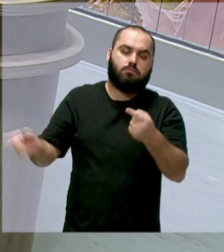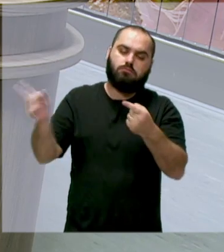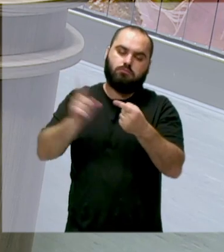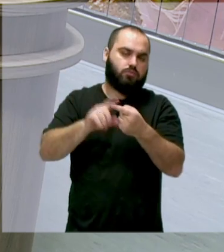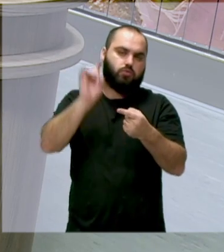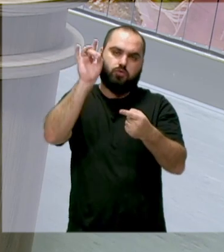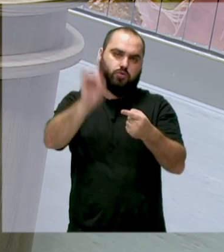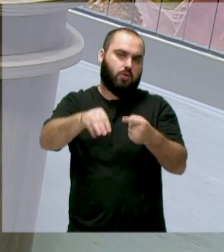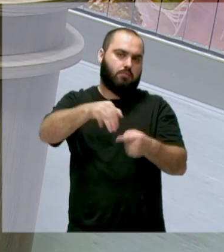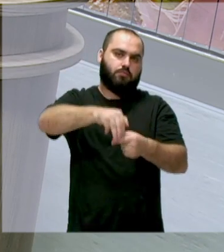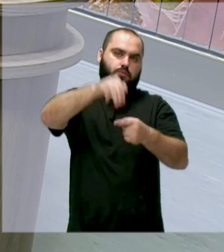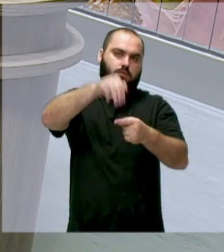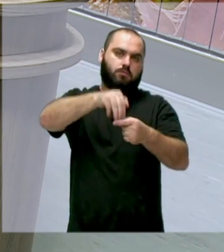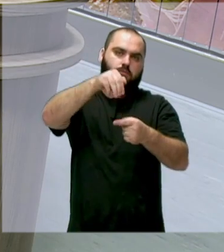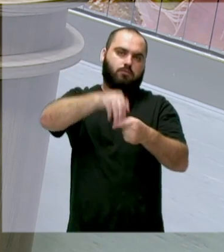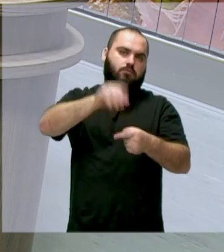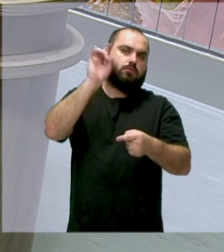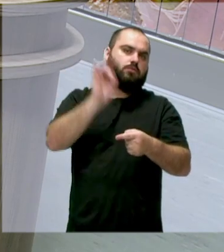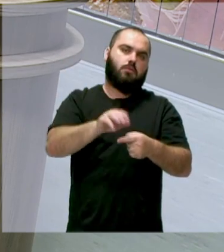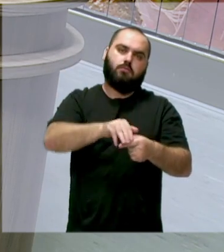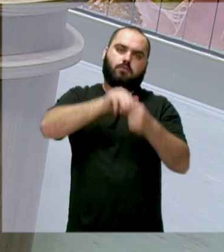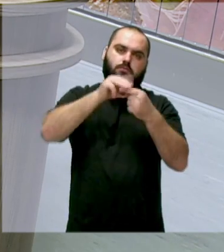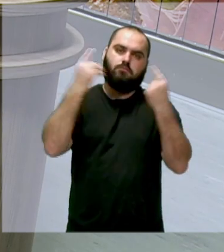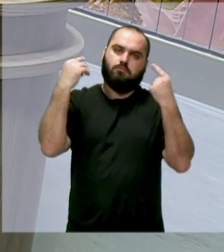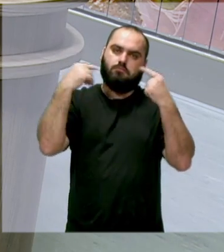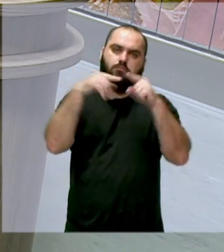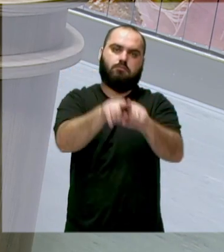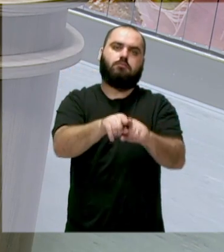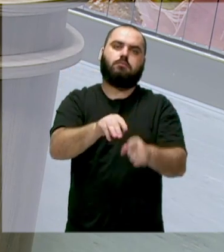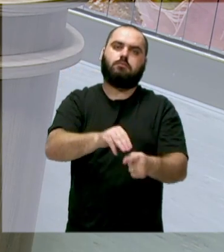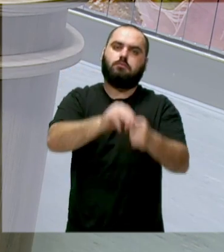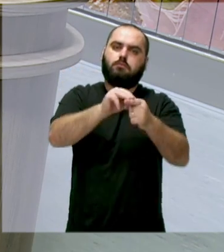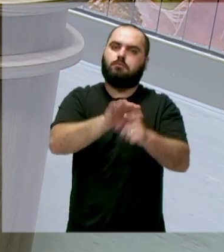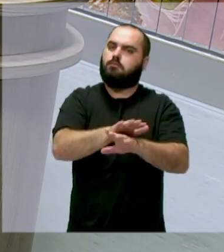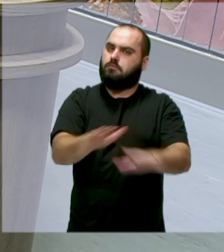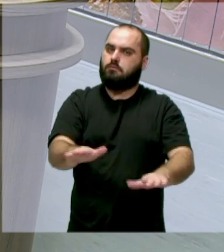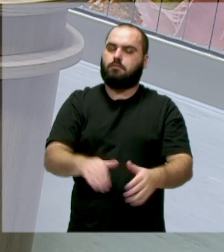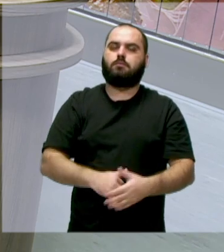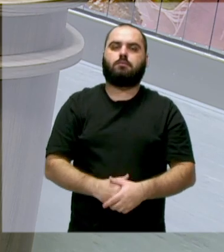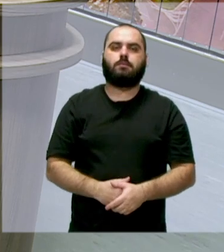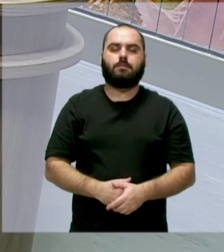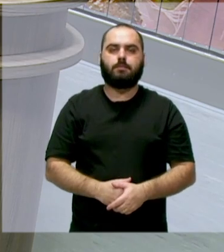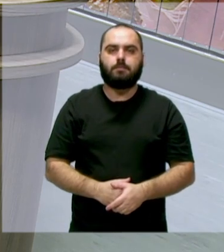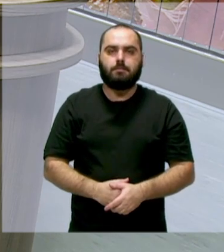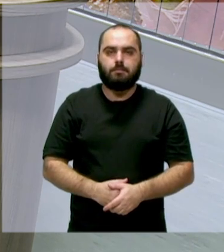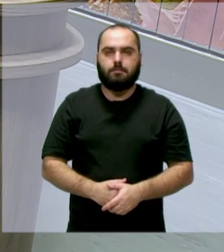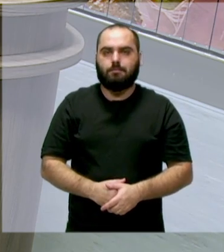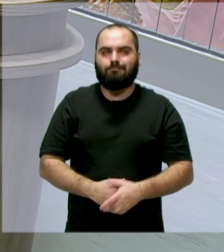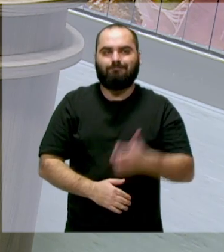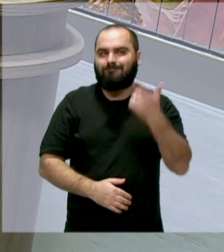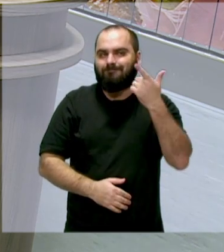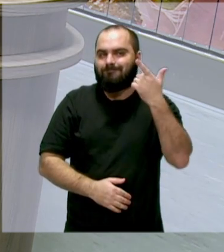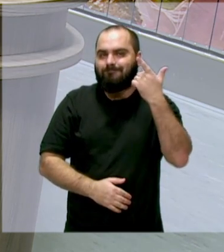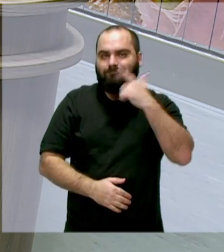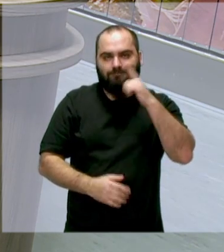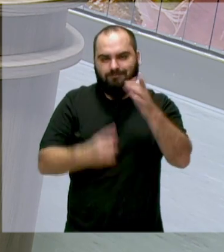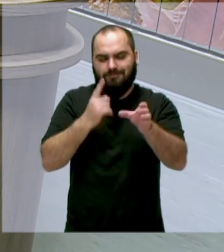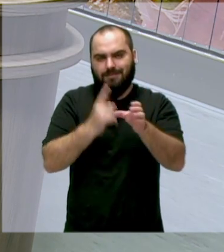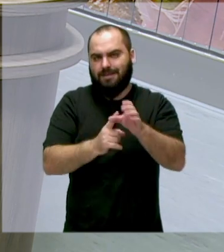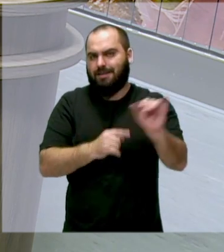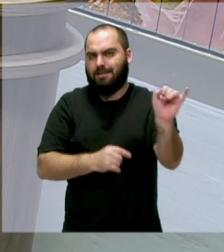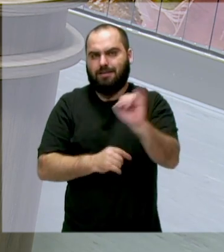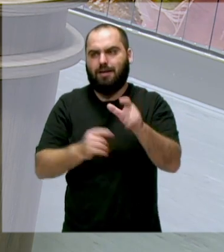escola municipal, pelo vínculo que a gente tem com o município, né? Uhum. E a gente também não consegue, porque Itajaí é uma cidade grande,